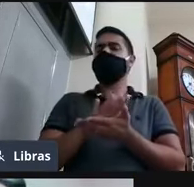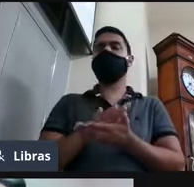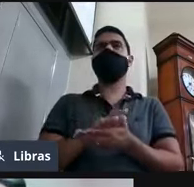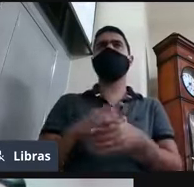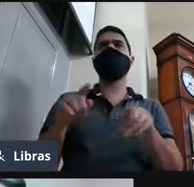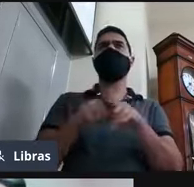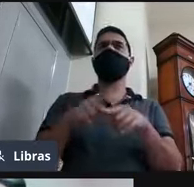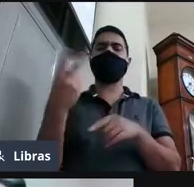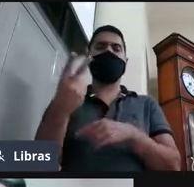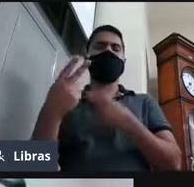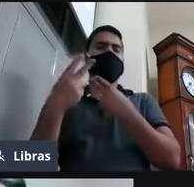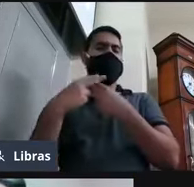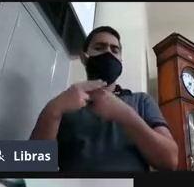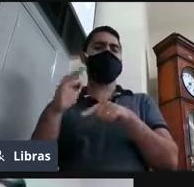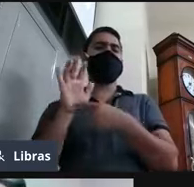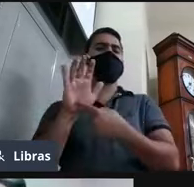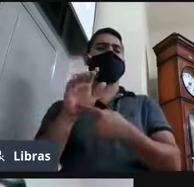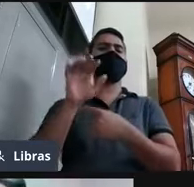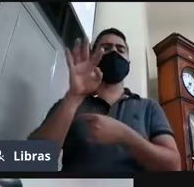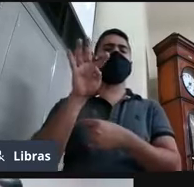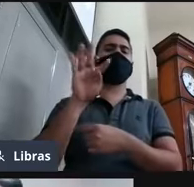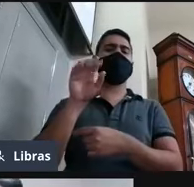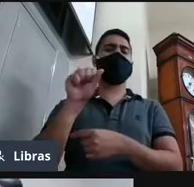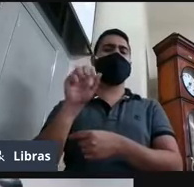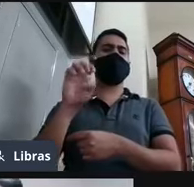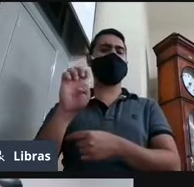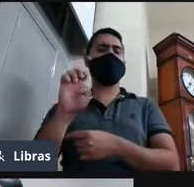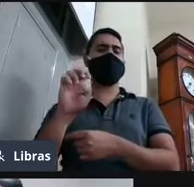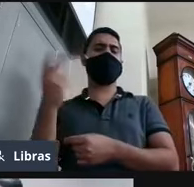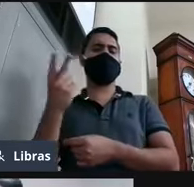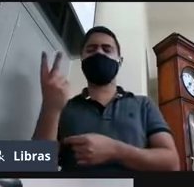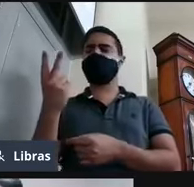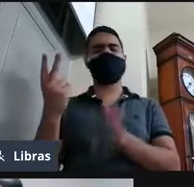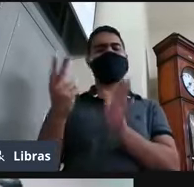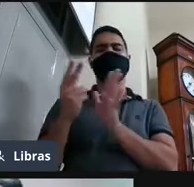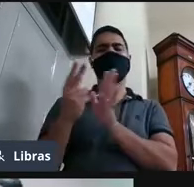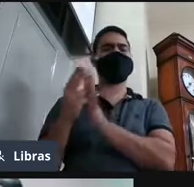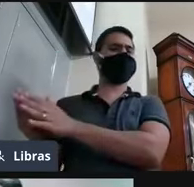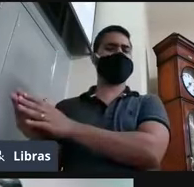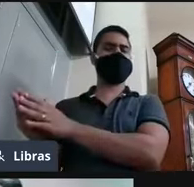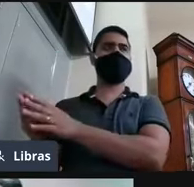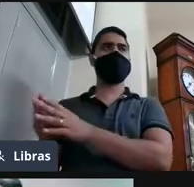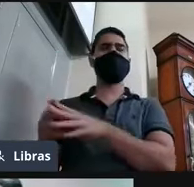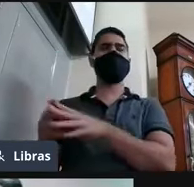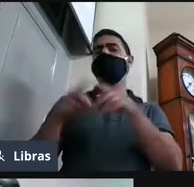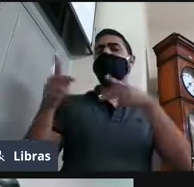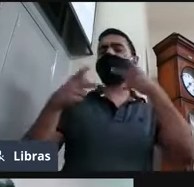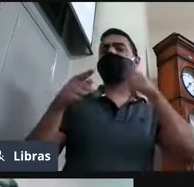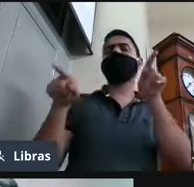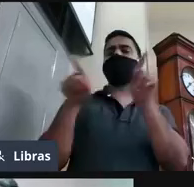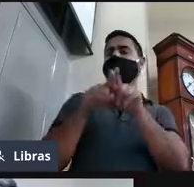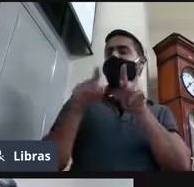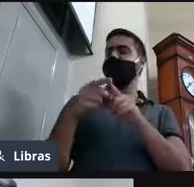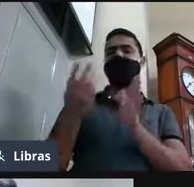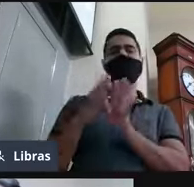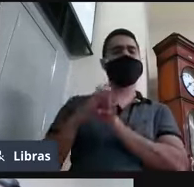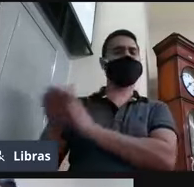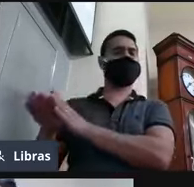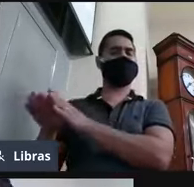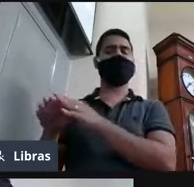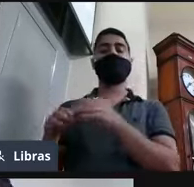defesas que foram apresentadas no Tribunal de Contas, as 2 foram rejeitadas e a defesa oral também foi rejeitada. Ou seja,